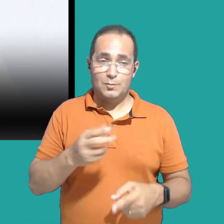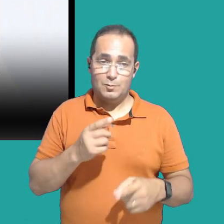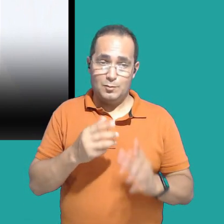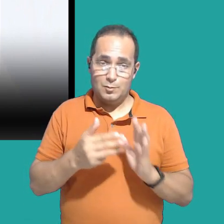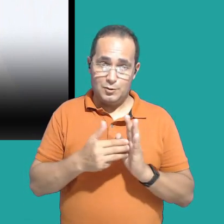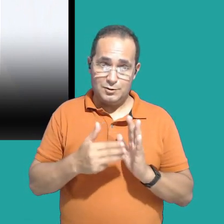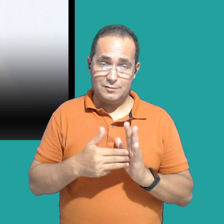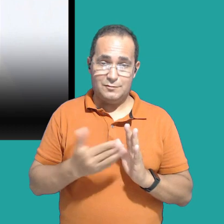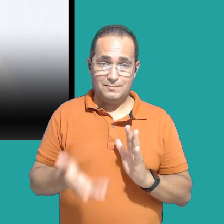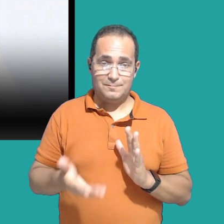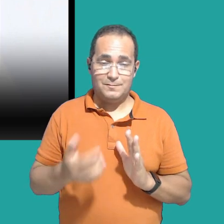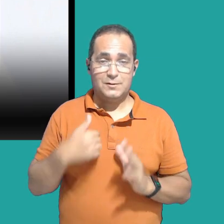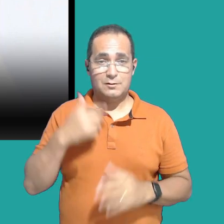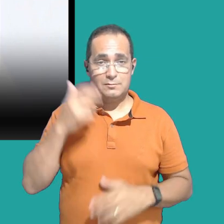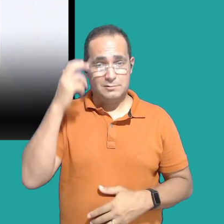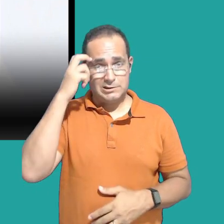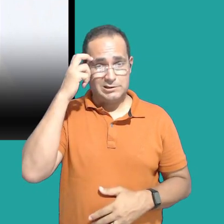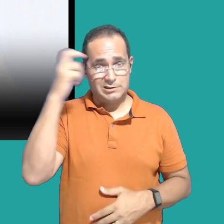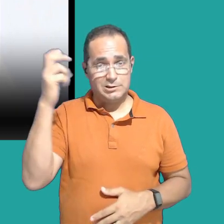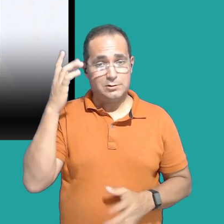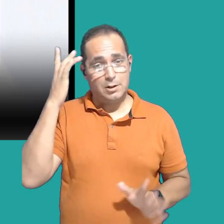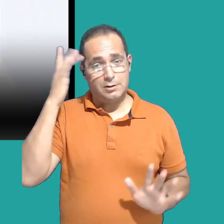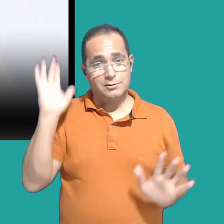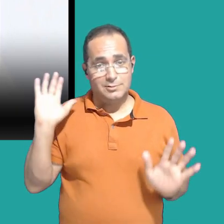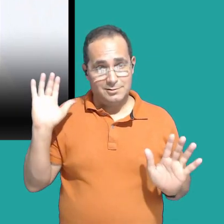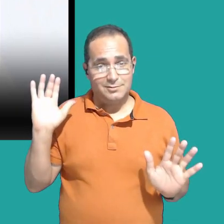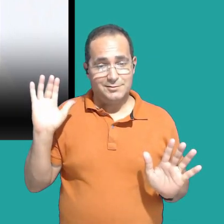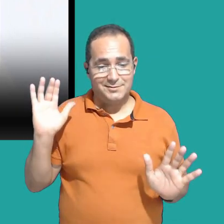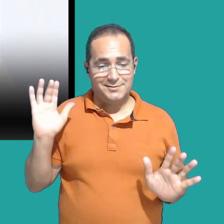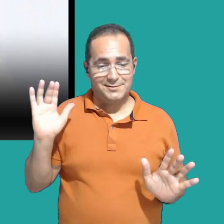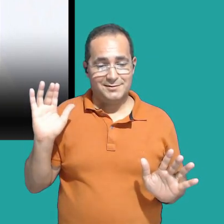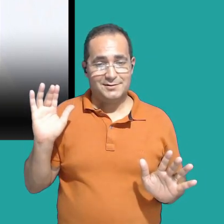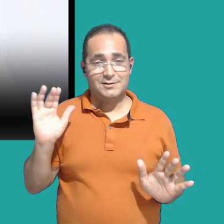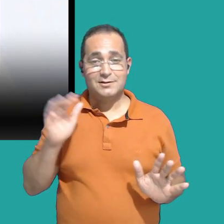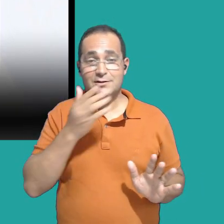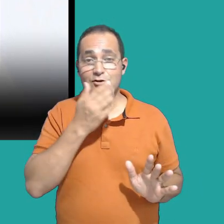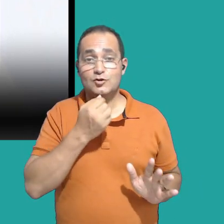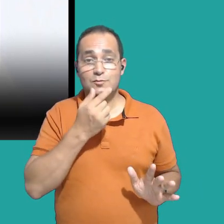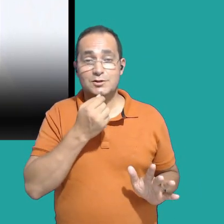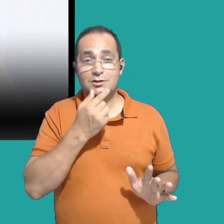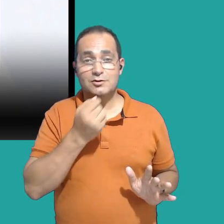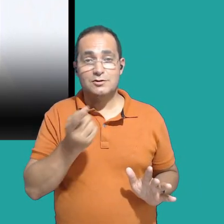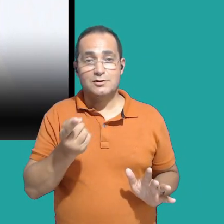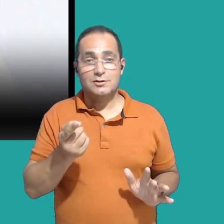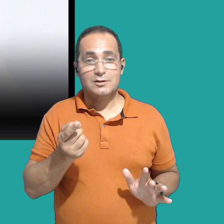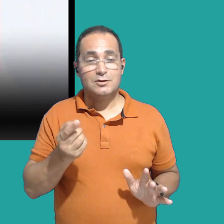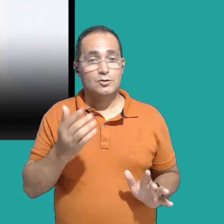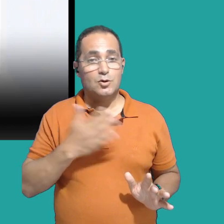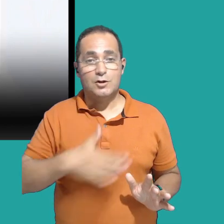Eu sofri muito bullying na adolescência por isso, assim, porque também eu era muito inteligente, eu acho, né? Aí